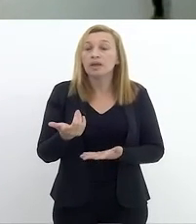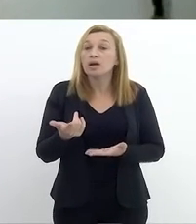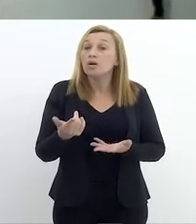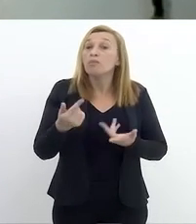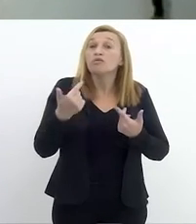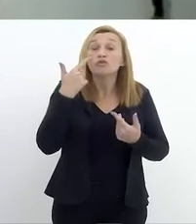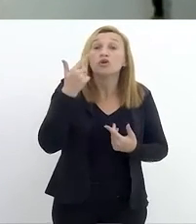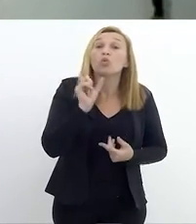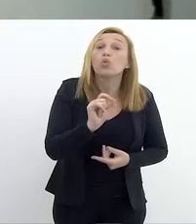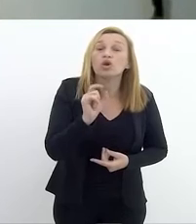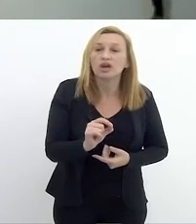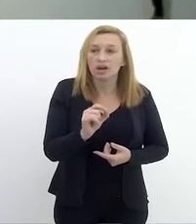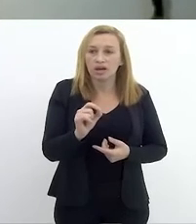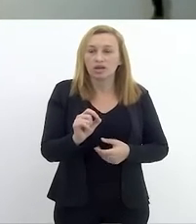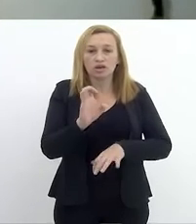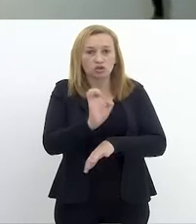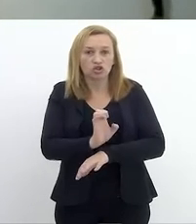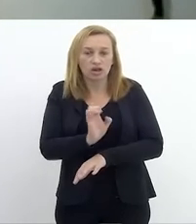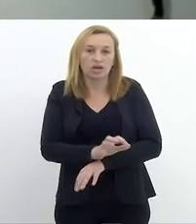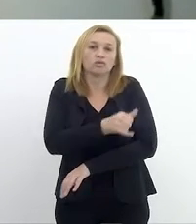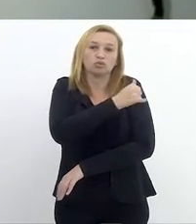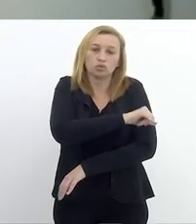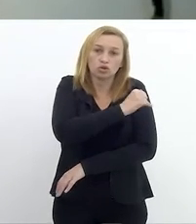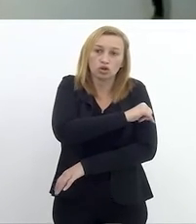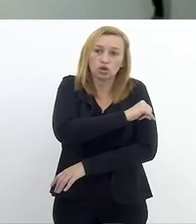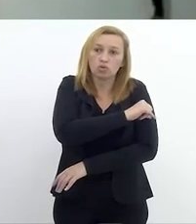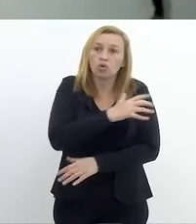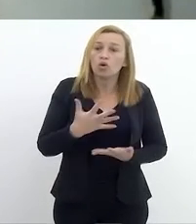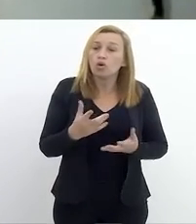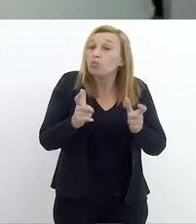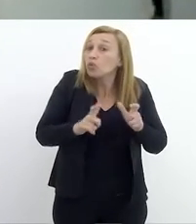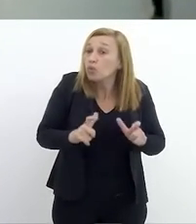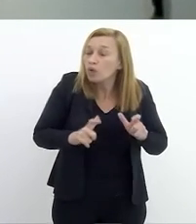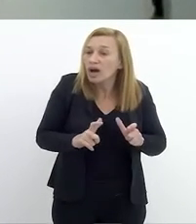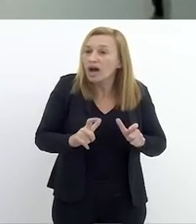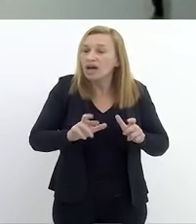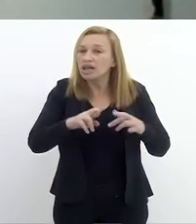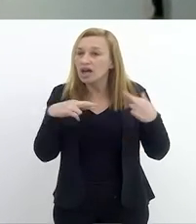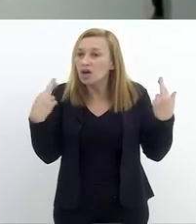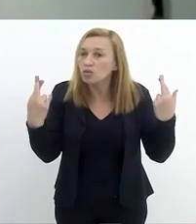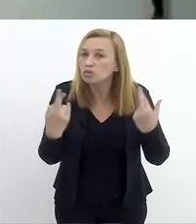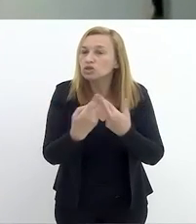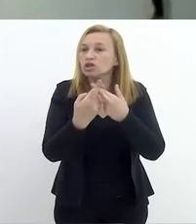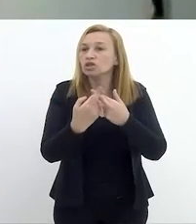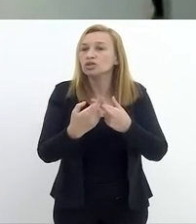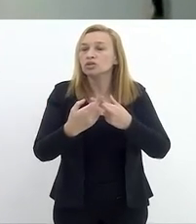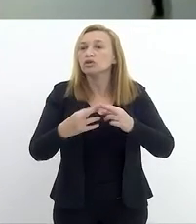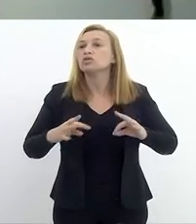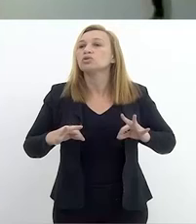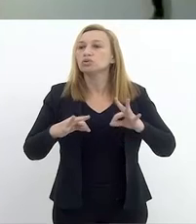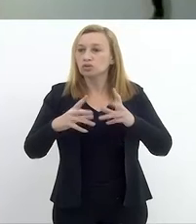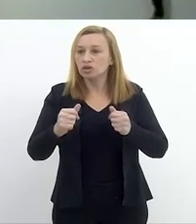o estado e a cidade do Rio como um local que reúne essas condições, que vão desde